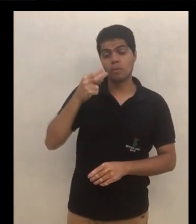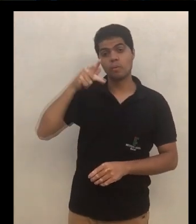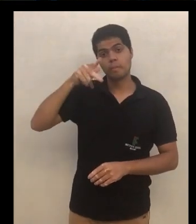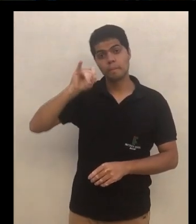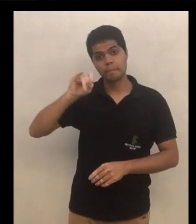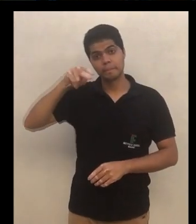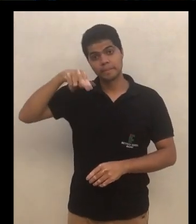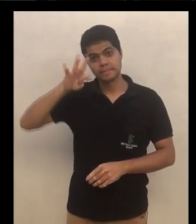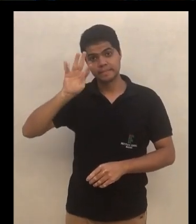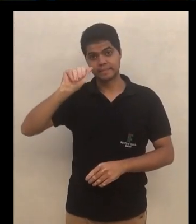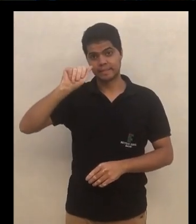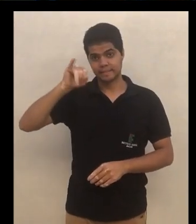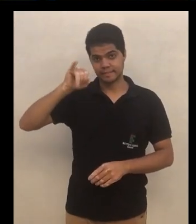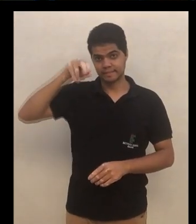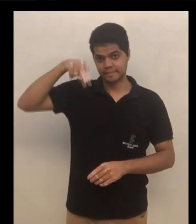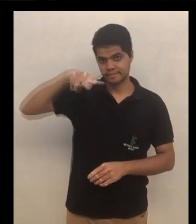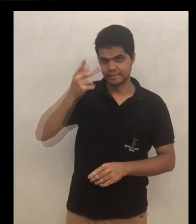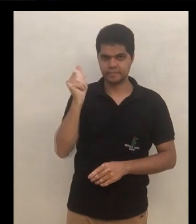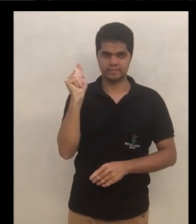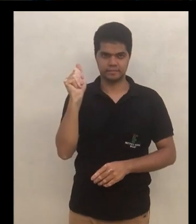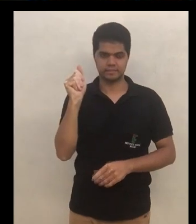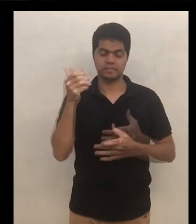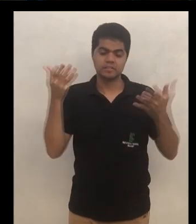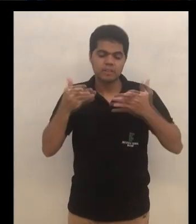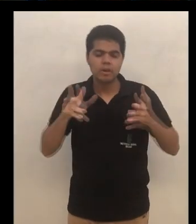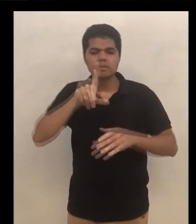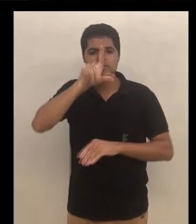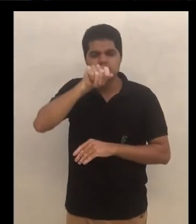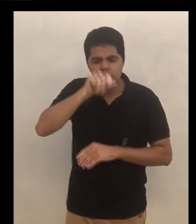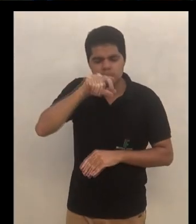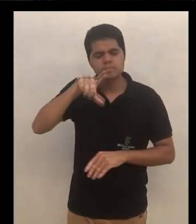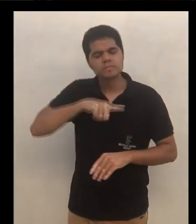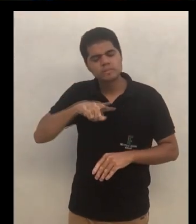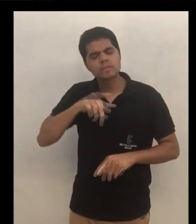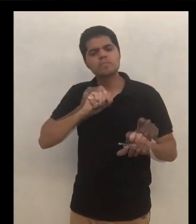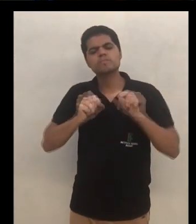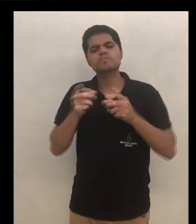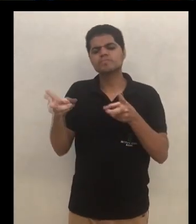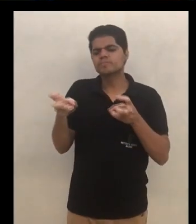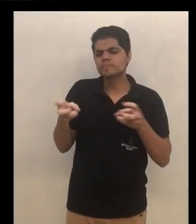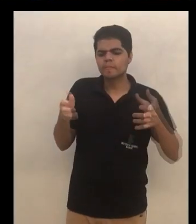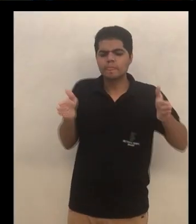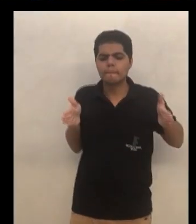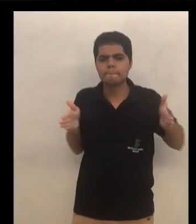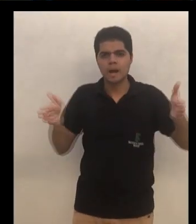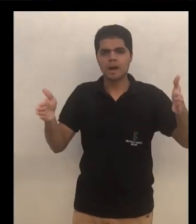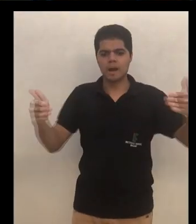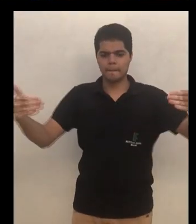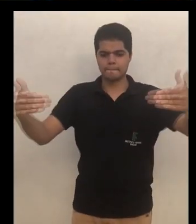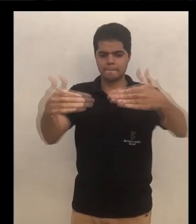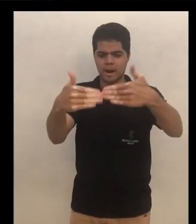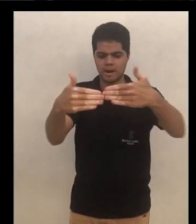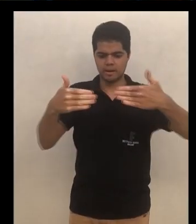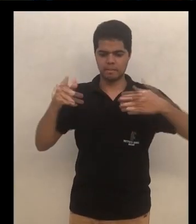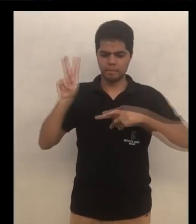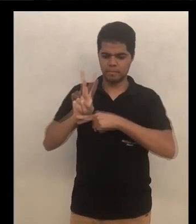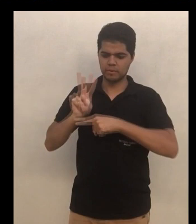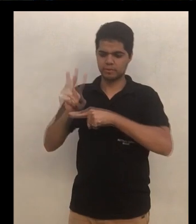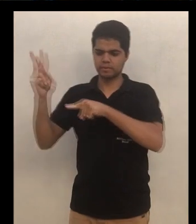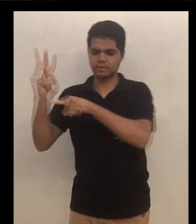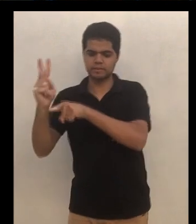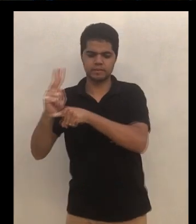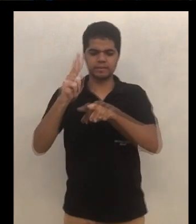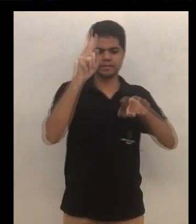esses pintinhos aqui estão dentro do círculo de proteção, onde há um limite de área, onde tem bebedouro, comedouro